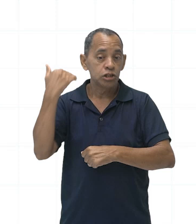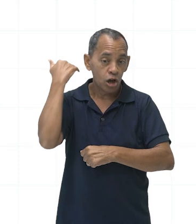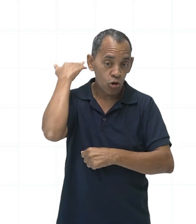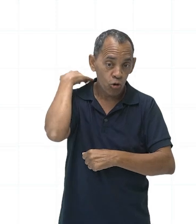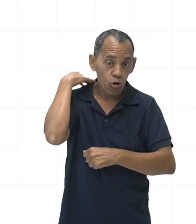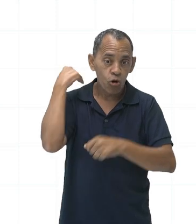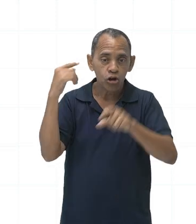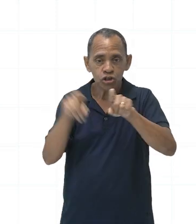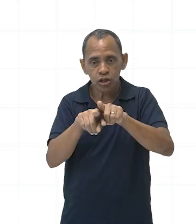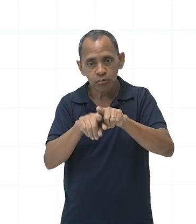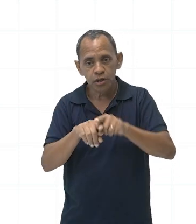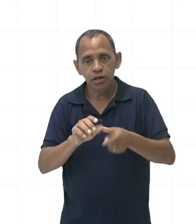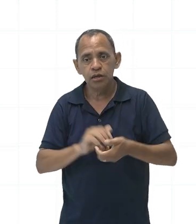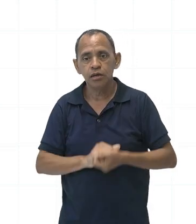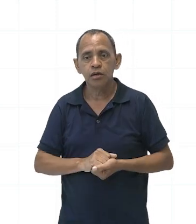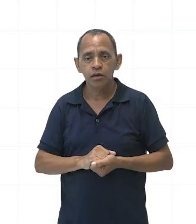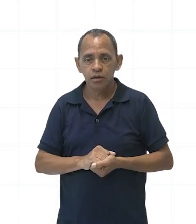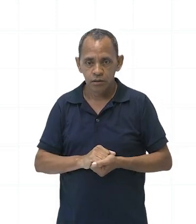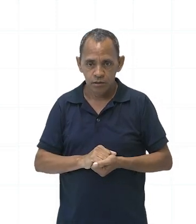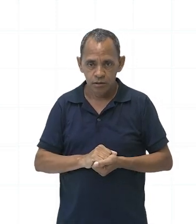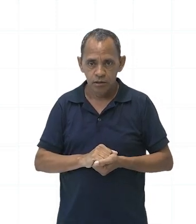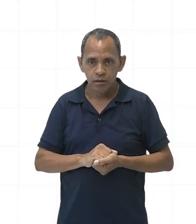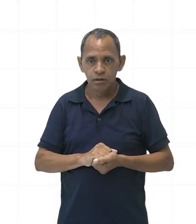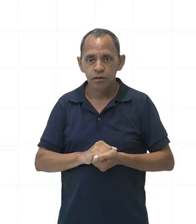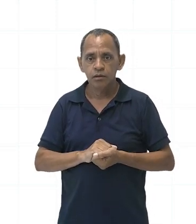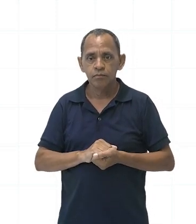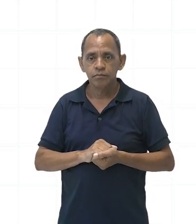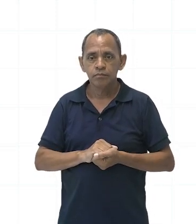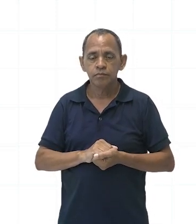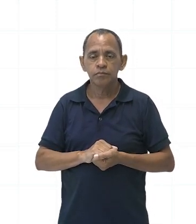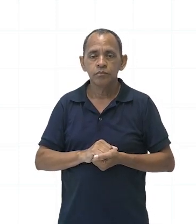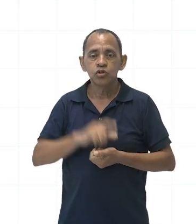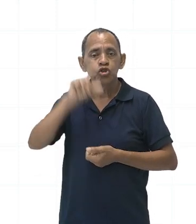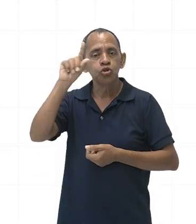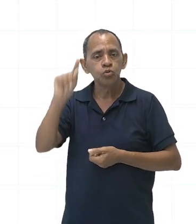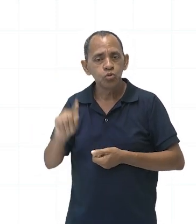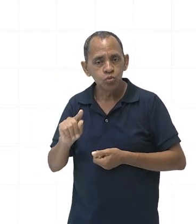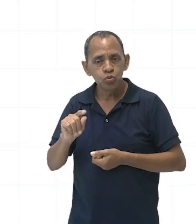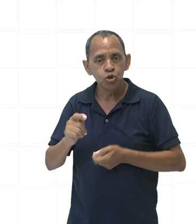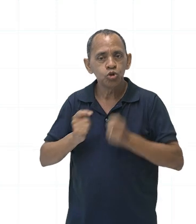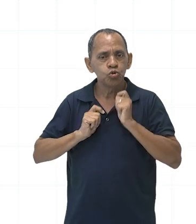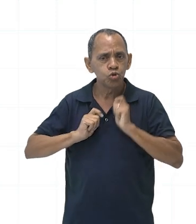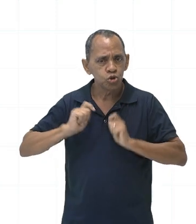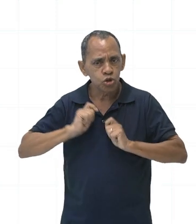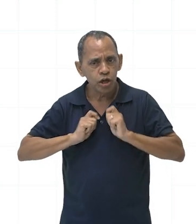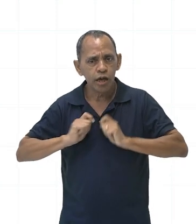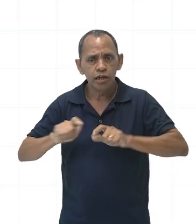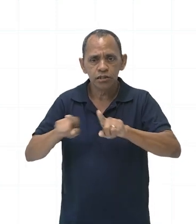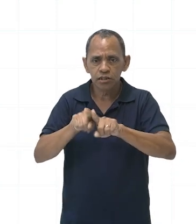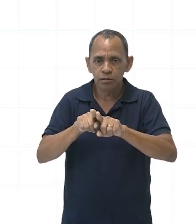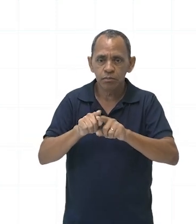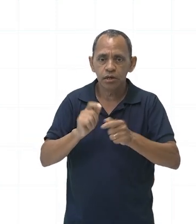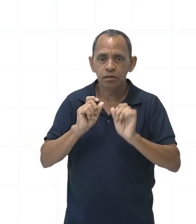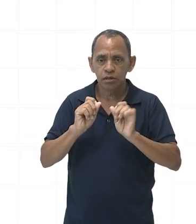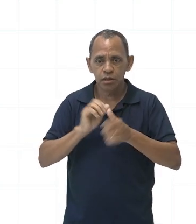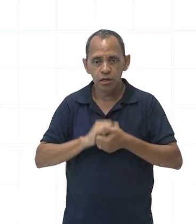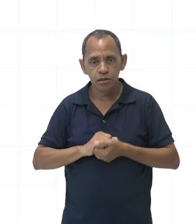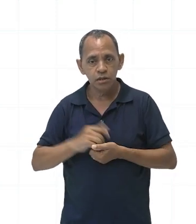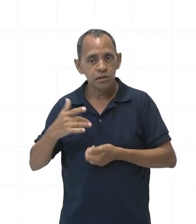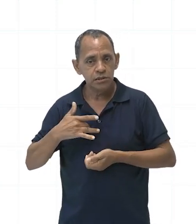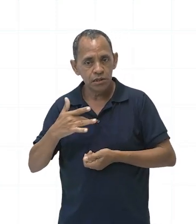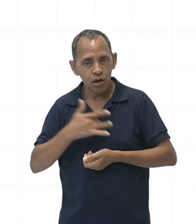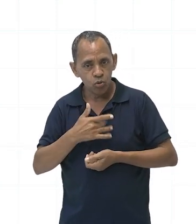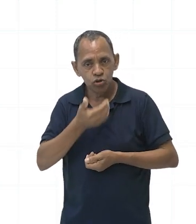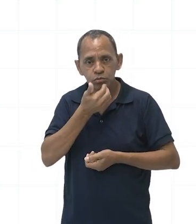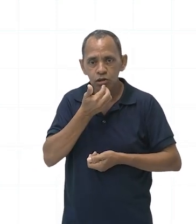dor, manutenção corporal, diminuição do estresse, melhoria da saúde e bem-estar, melhoria da sua qualidade